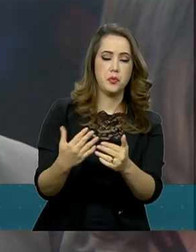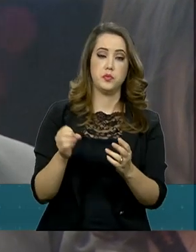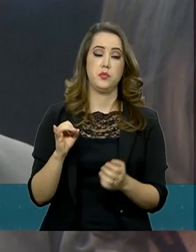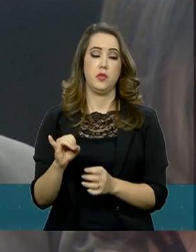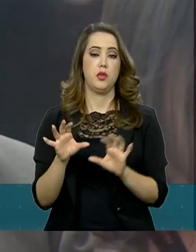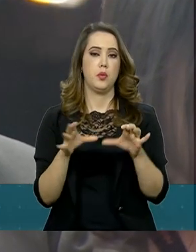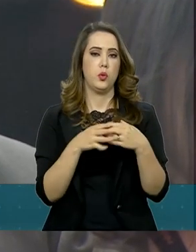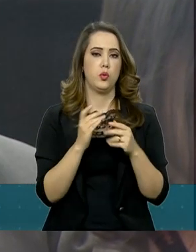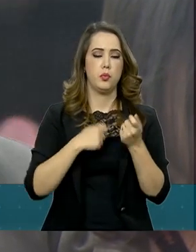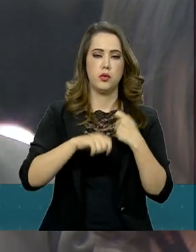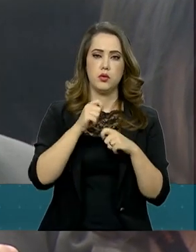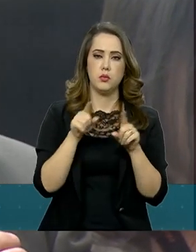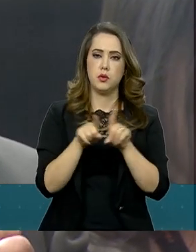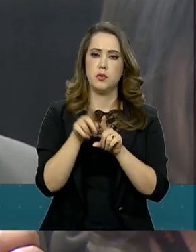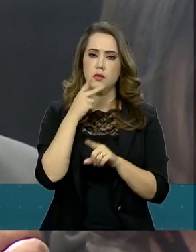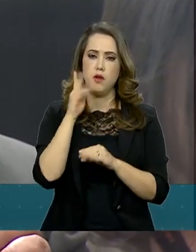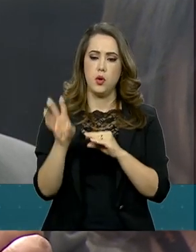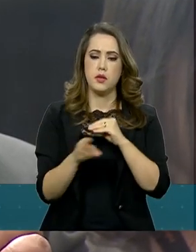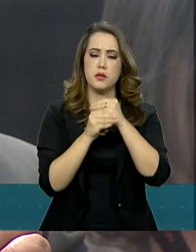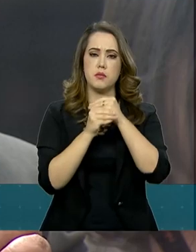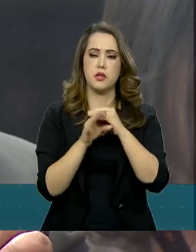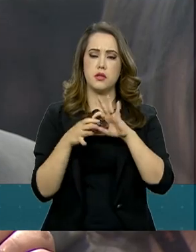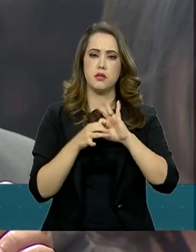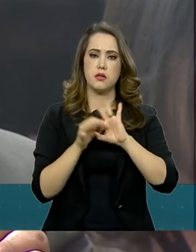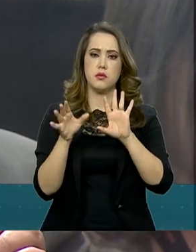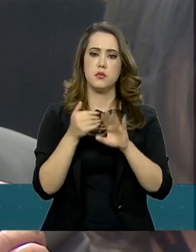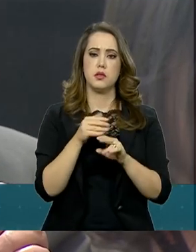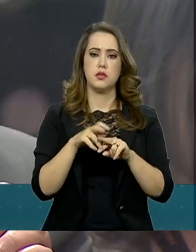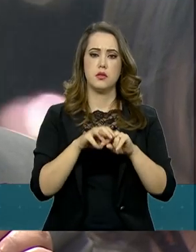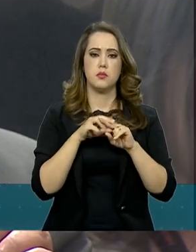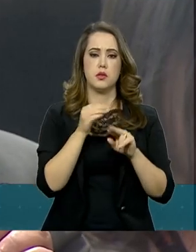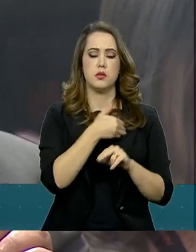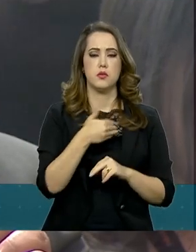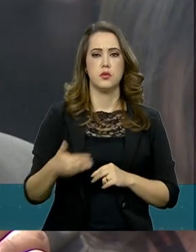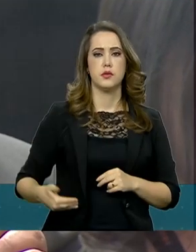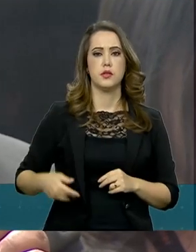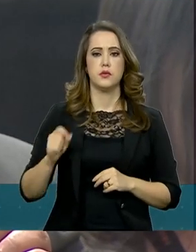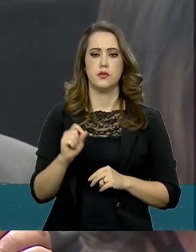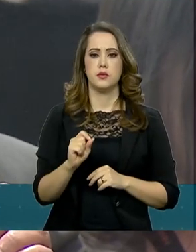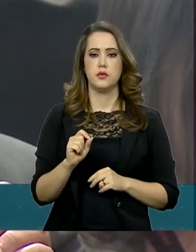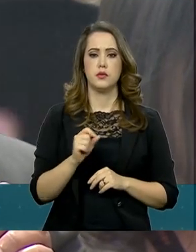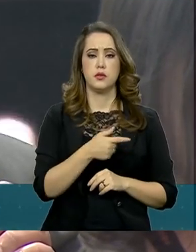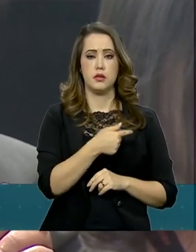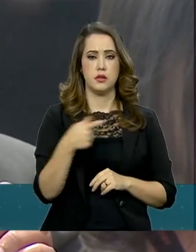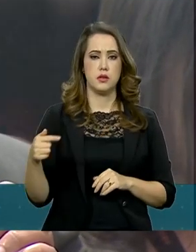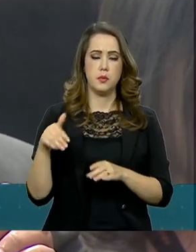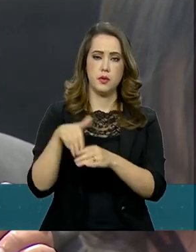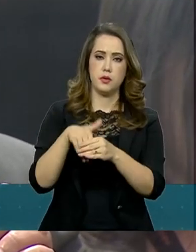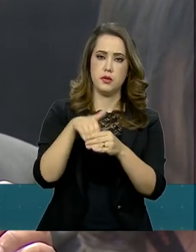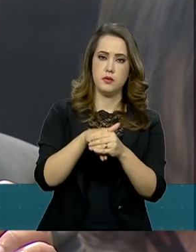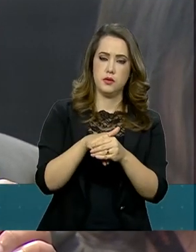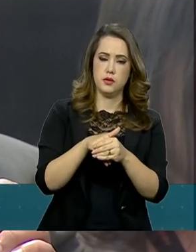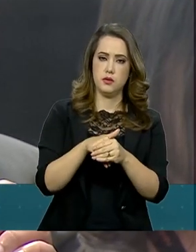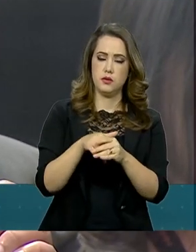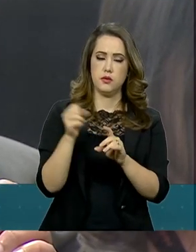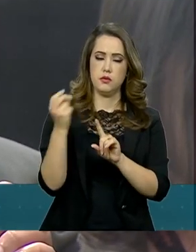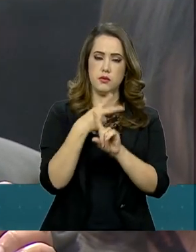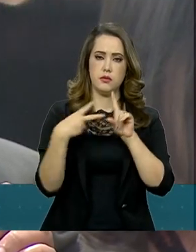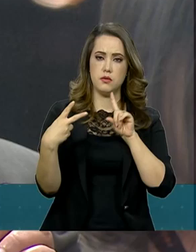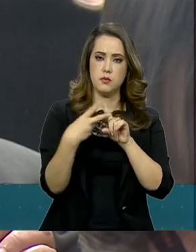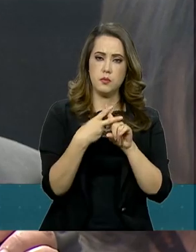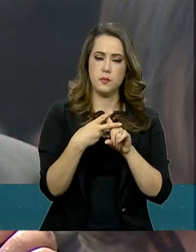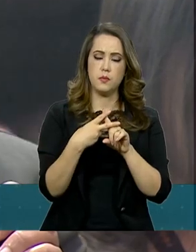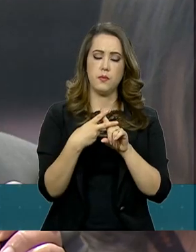equipe econômica informou também que as emendas liberadas pelo governo na na semana da votação em primeiro turno da reforma da previdência